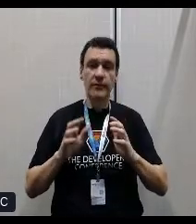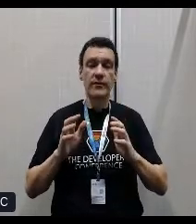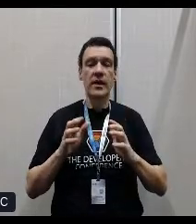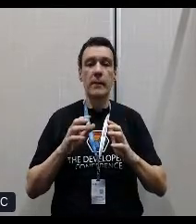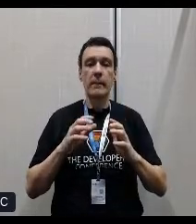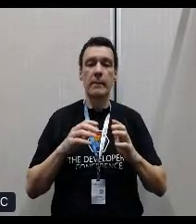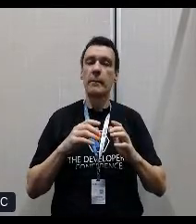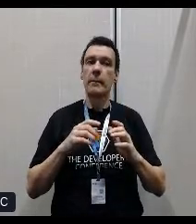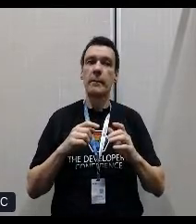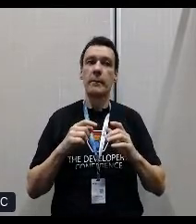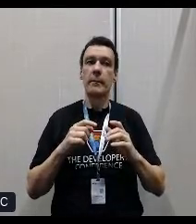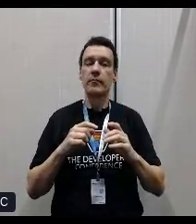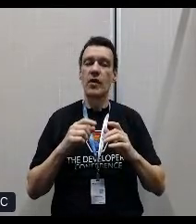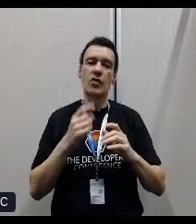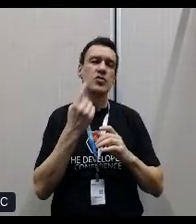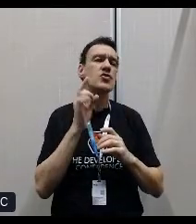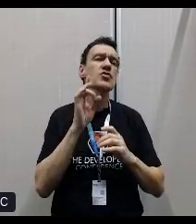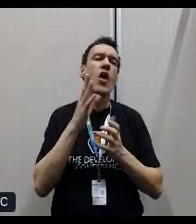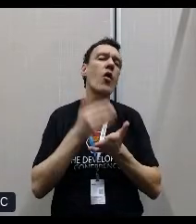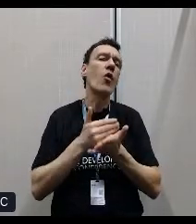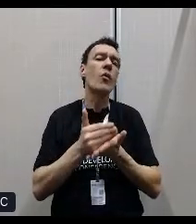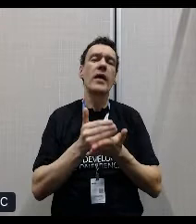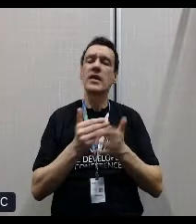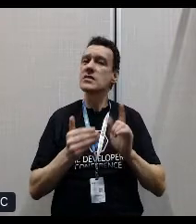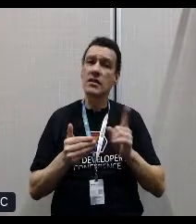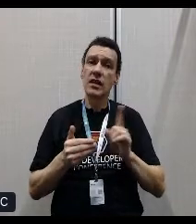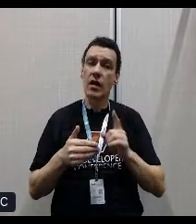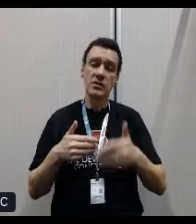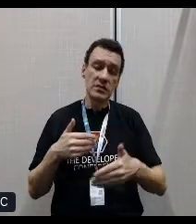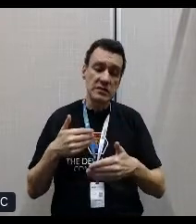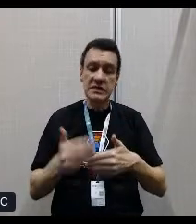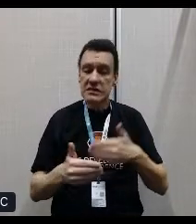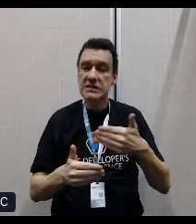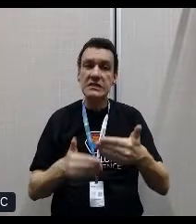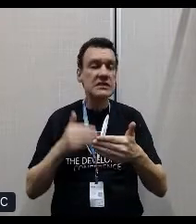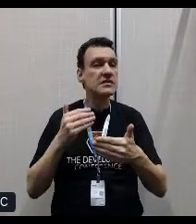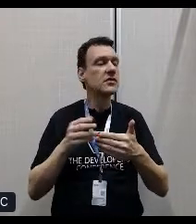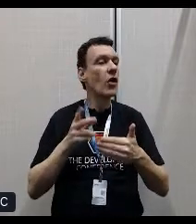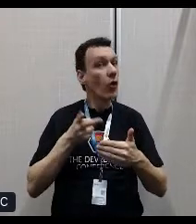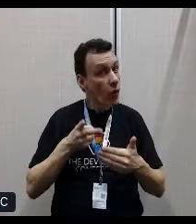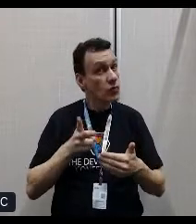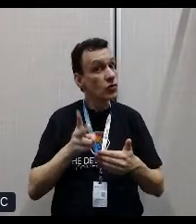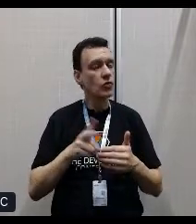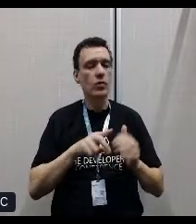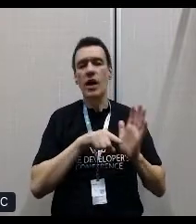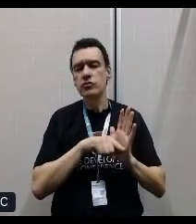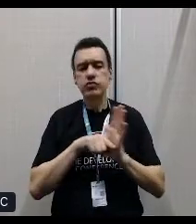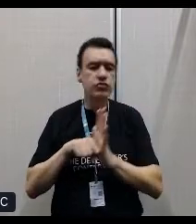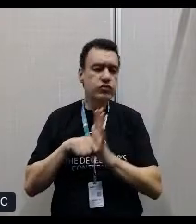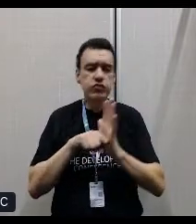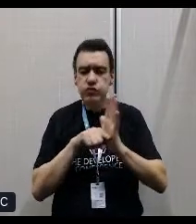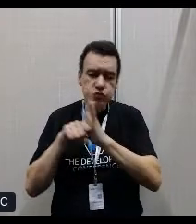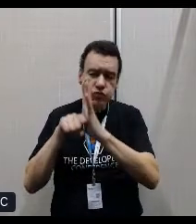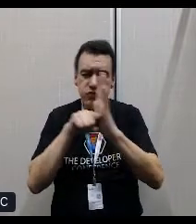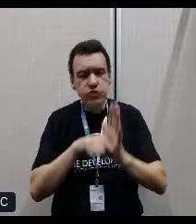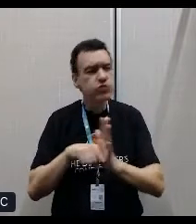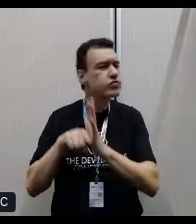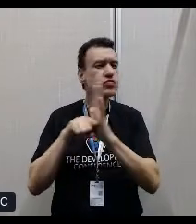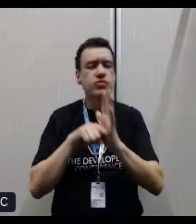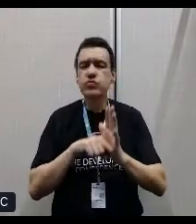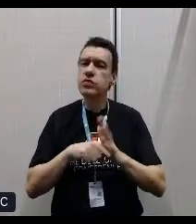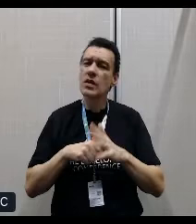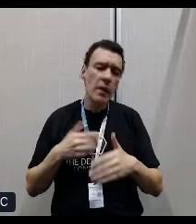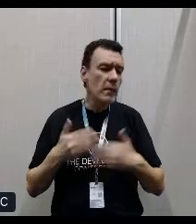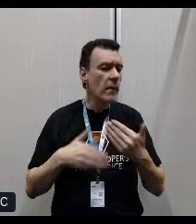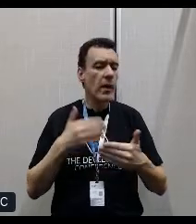ele permeia várias camadas desse processo, desde o começo do se fazer o produto, se pensar, até o final. Então,